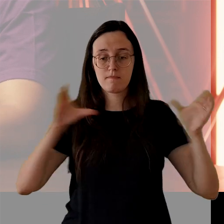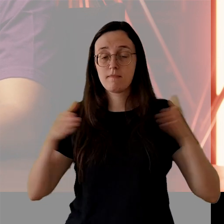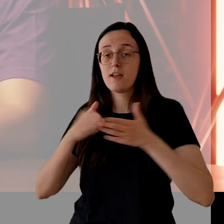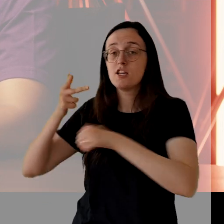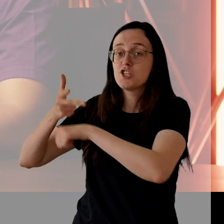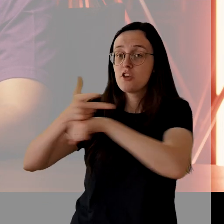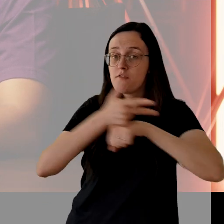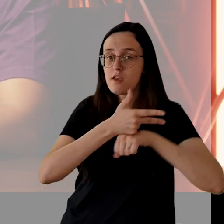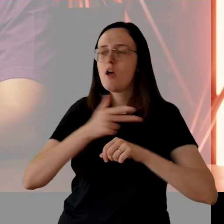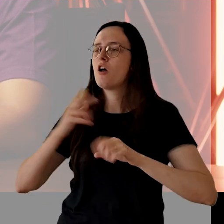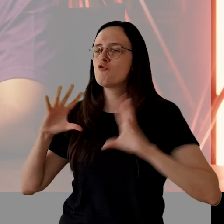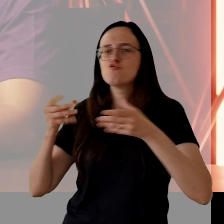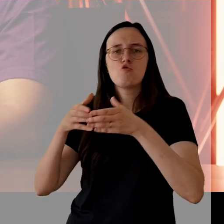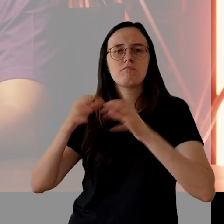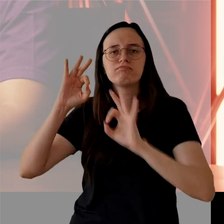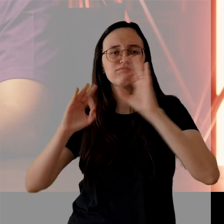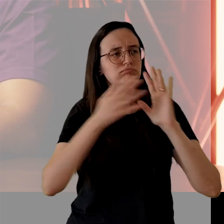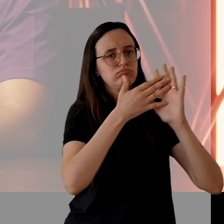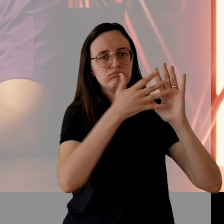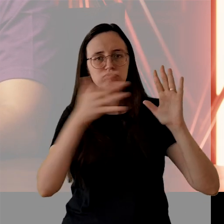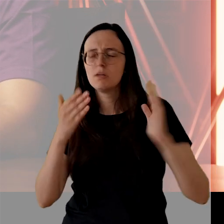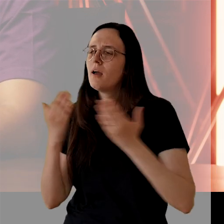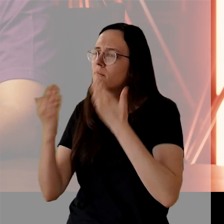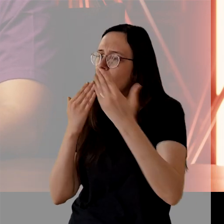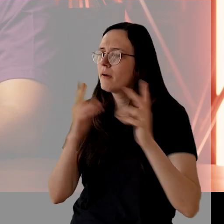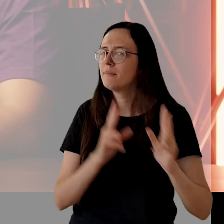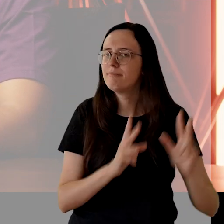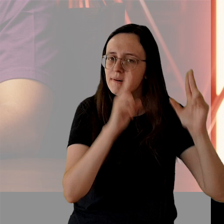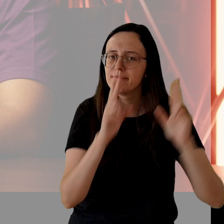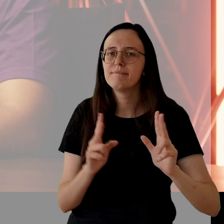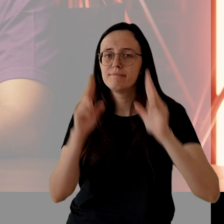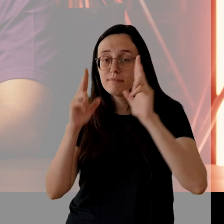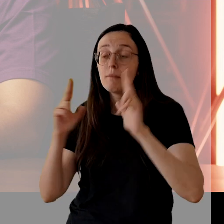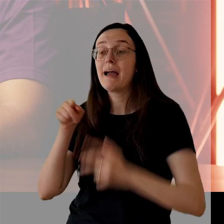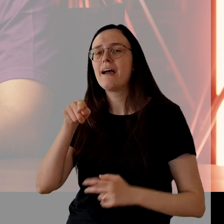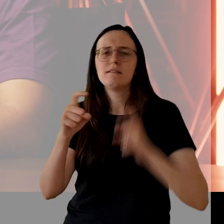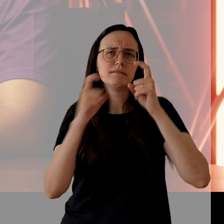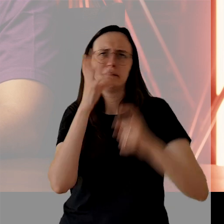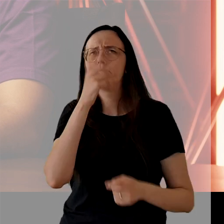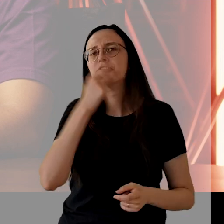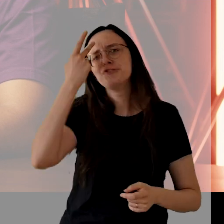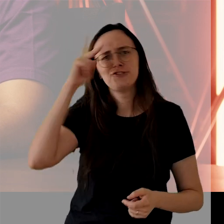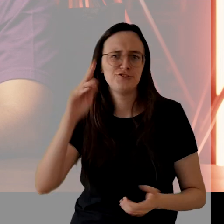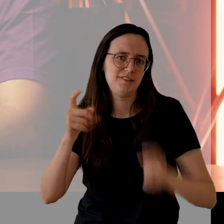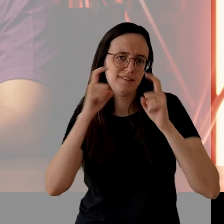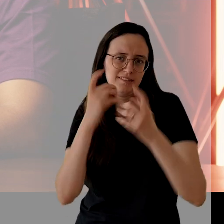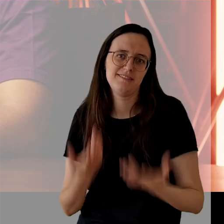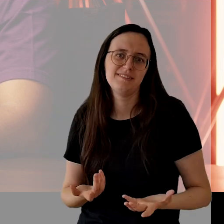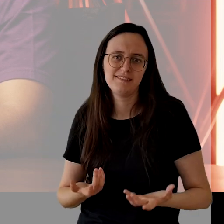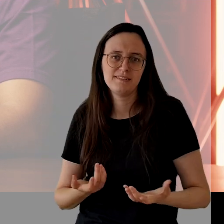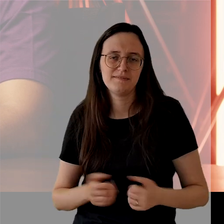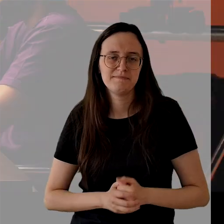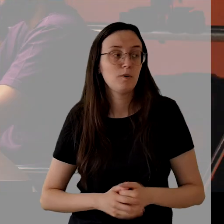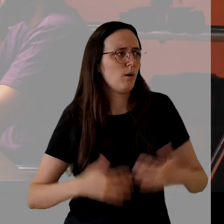produção e debater cena a cena. Então, são reuniões que demoram, sei lá, 2 dias de reunião. Caramba. 2 dias,